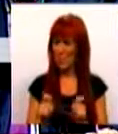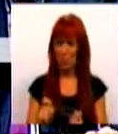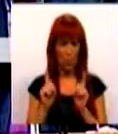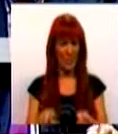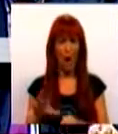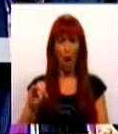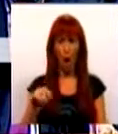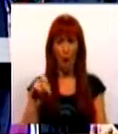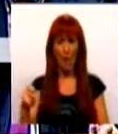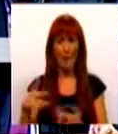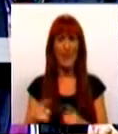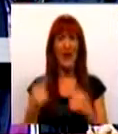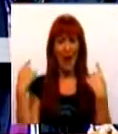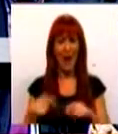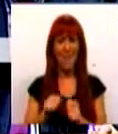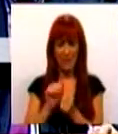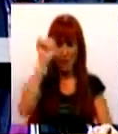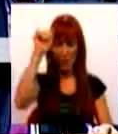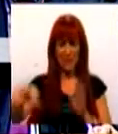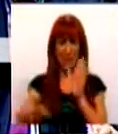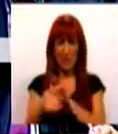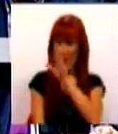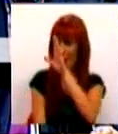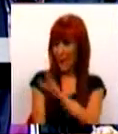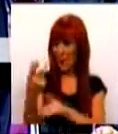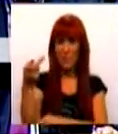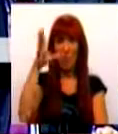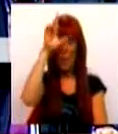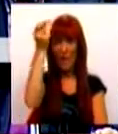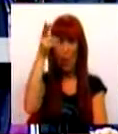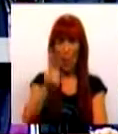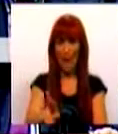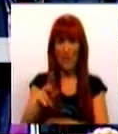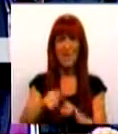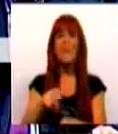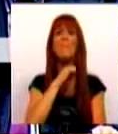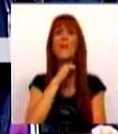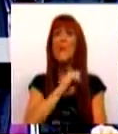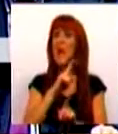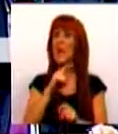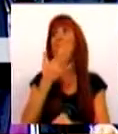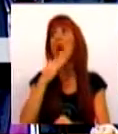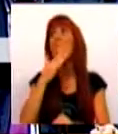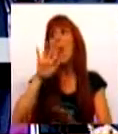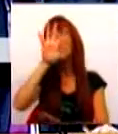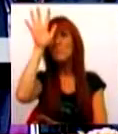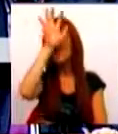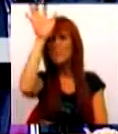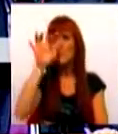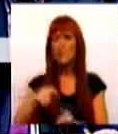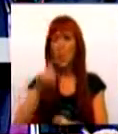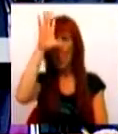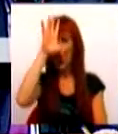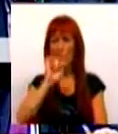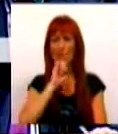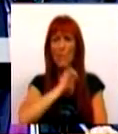uma OPA e havendo um diploma legal criado, aliás, pelo anterior Governo, que permite a eventualidade de o